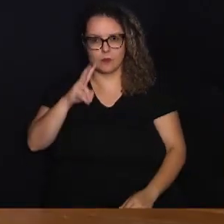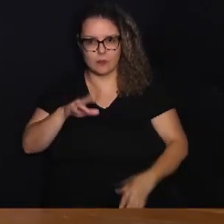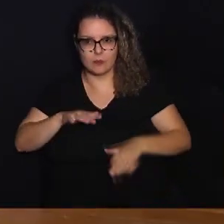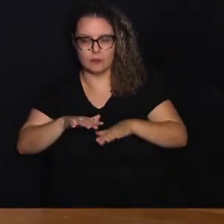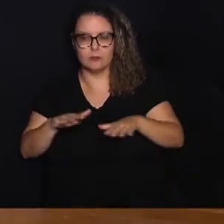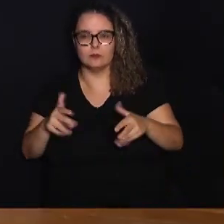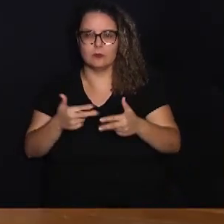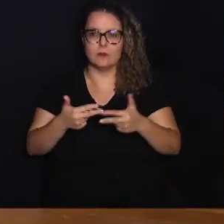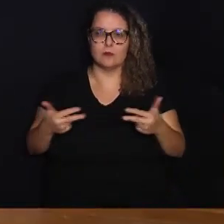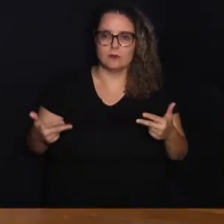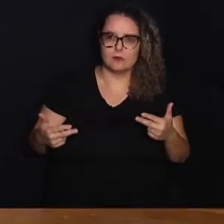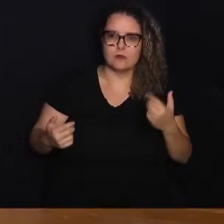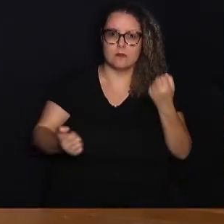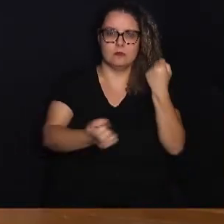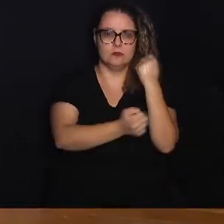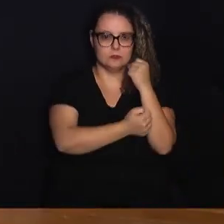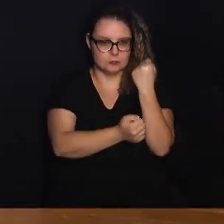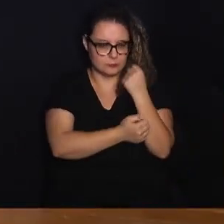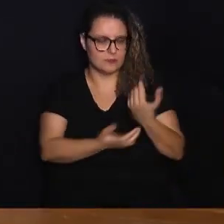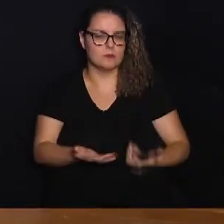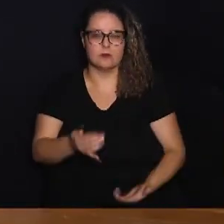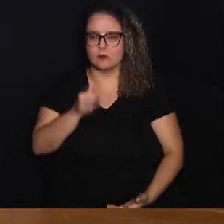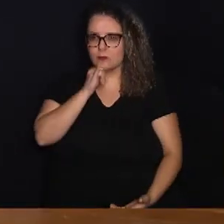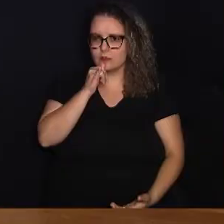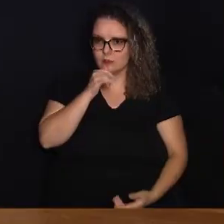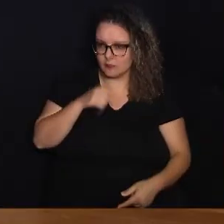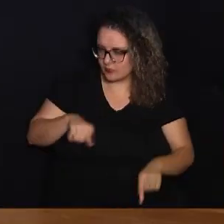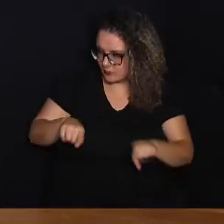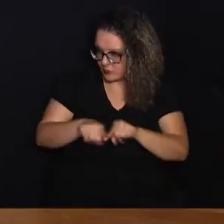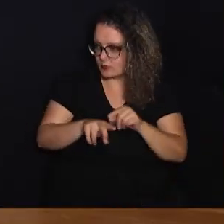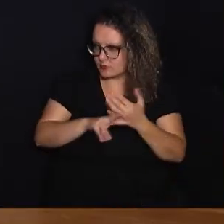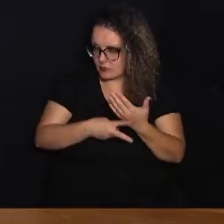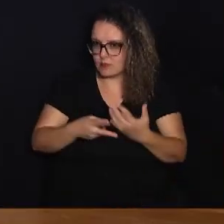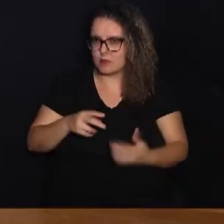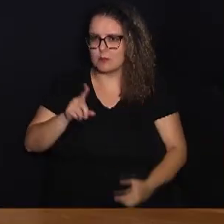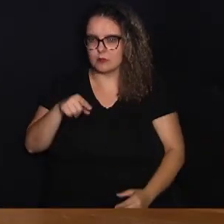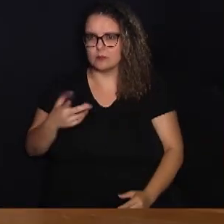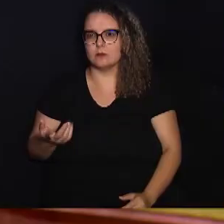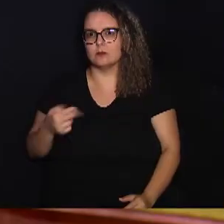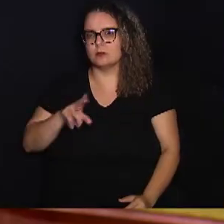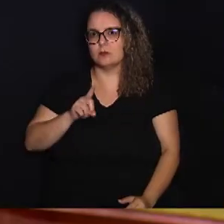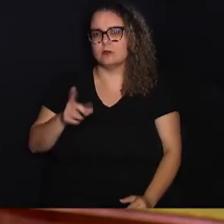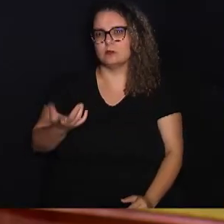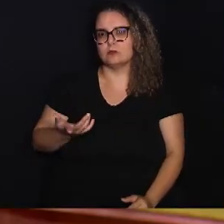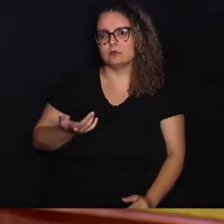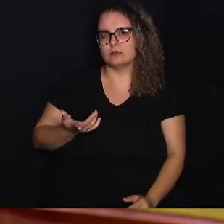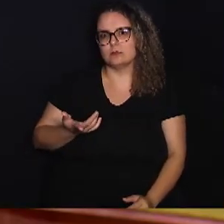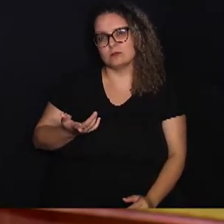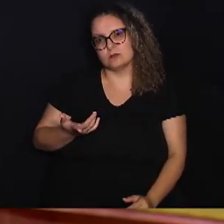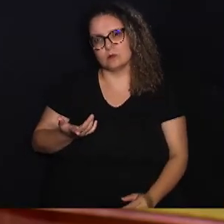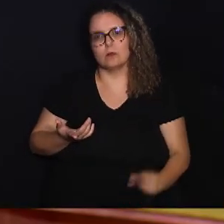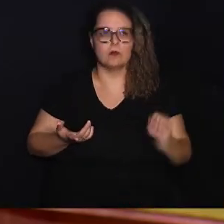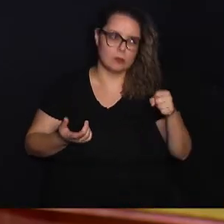coisa, elementos de madeira, por exemplo. Isso também é um reflexo disso ou não? Sim e não. A